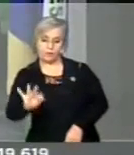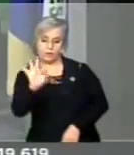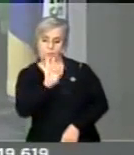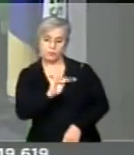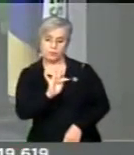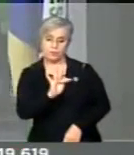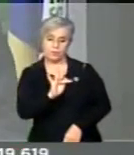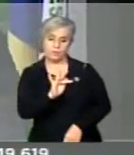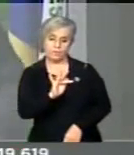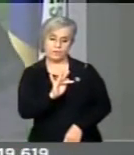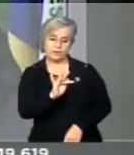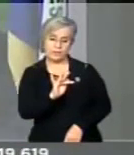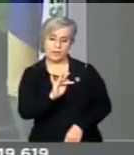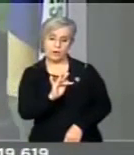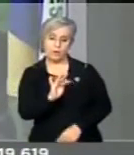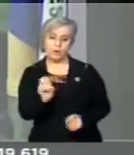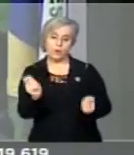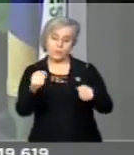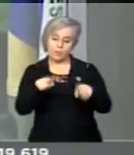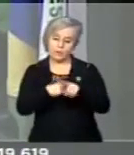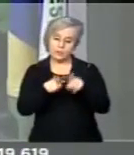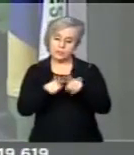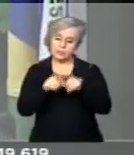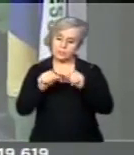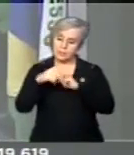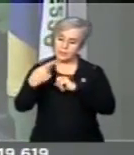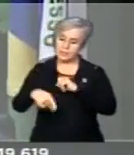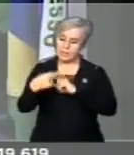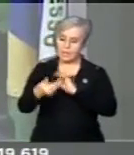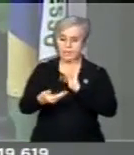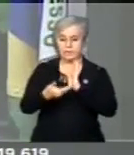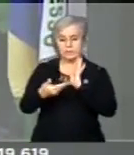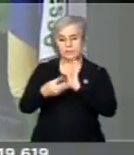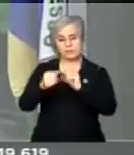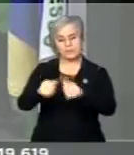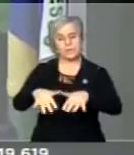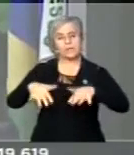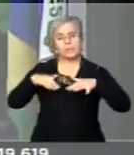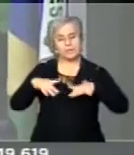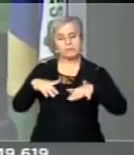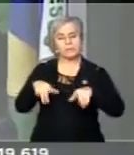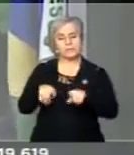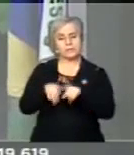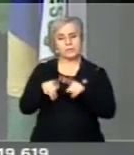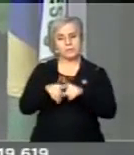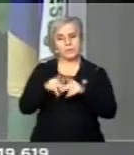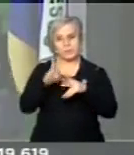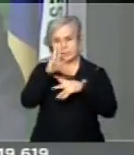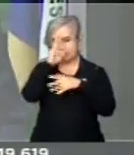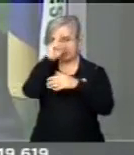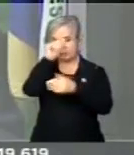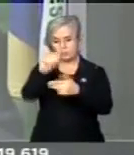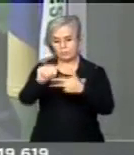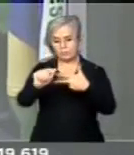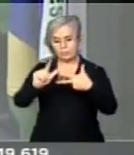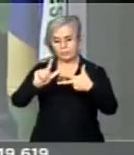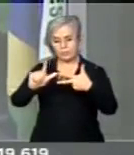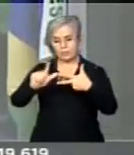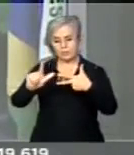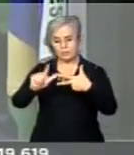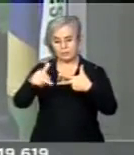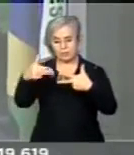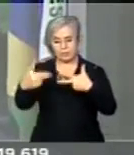poder executivo seja aplicado também aqui na Câmara dos Deputados e no Poder Legislativo. Que esse plenário